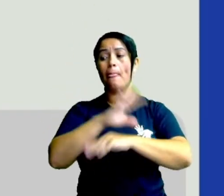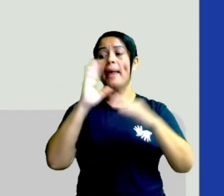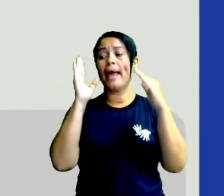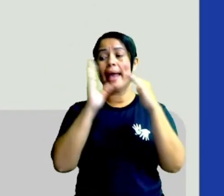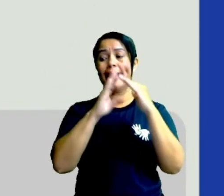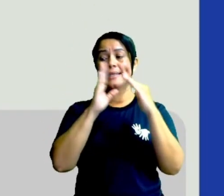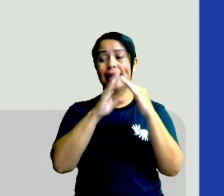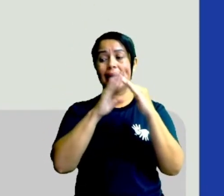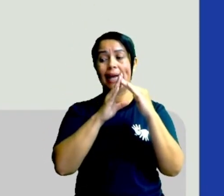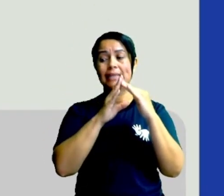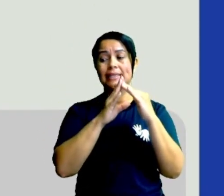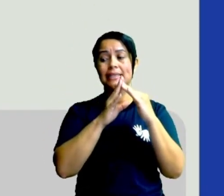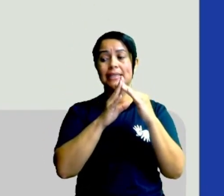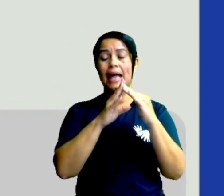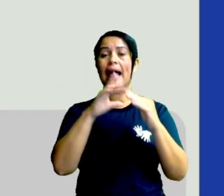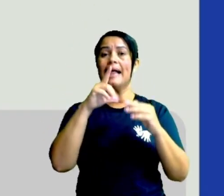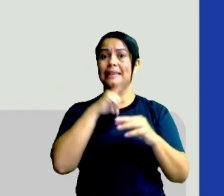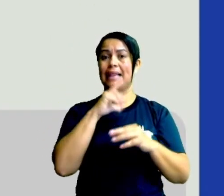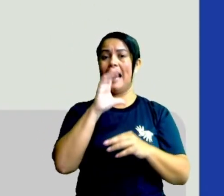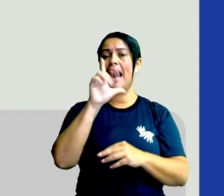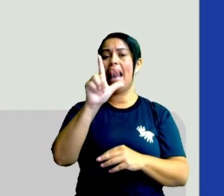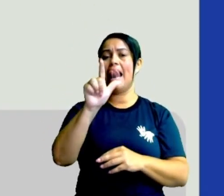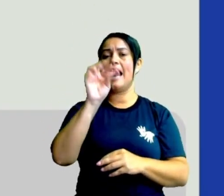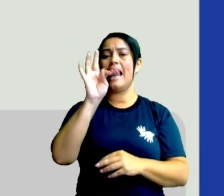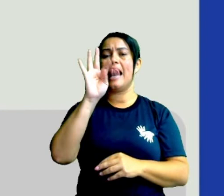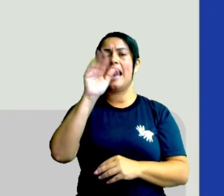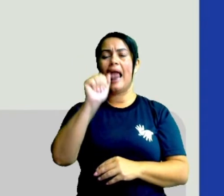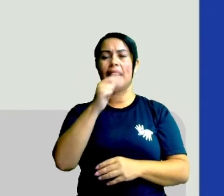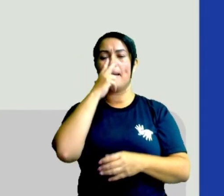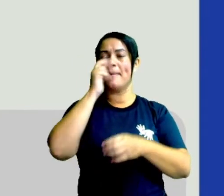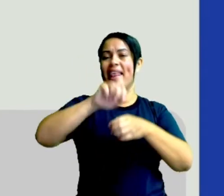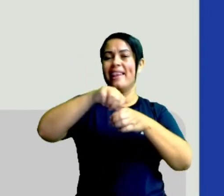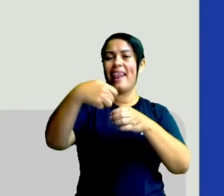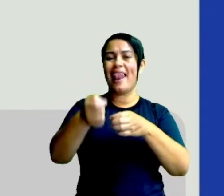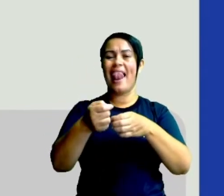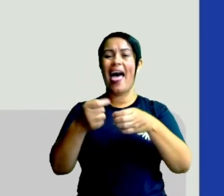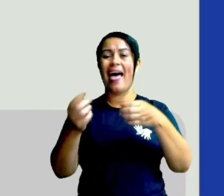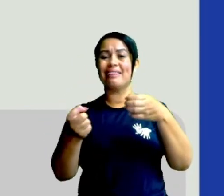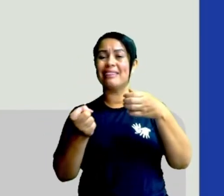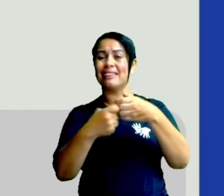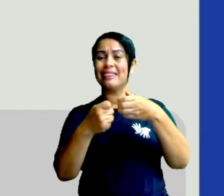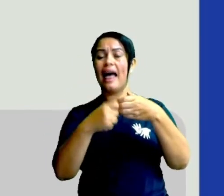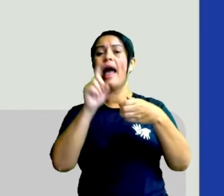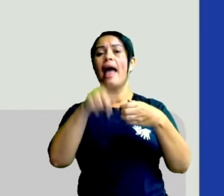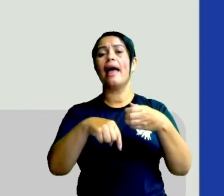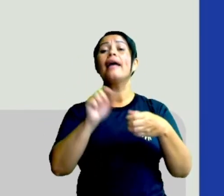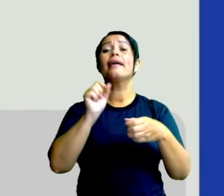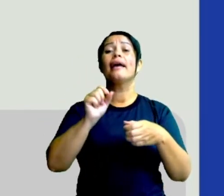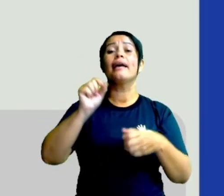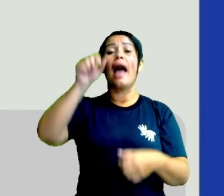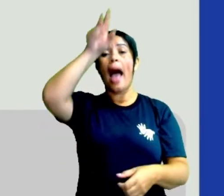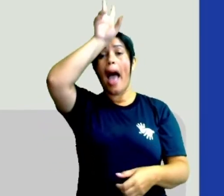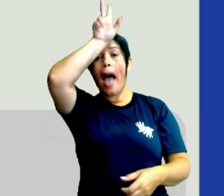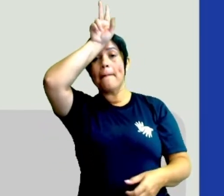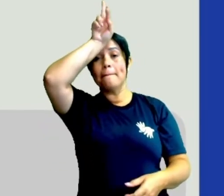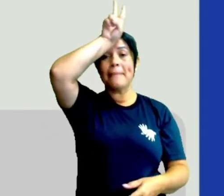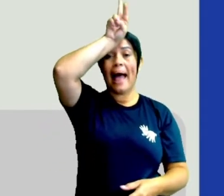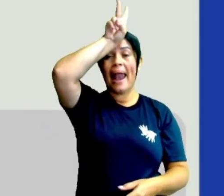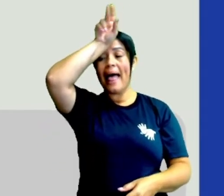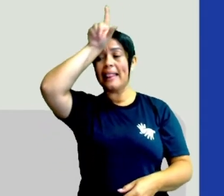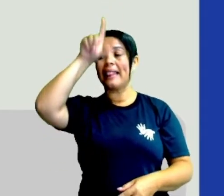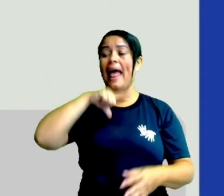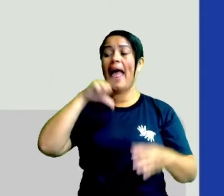essa casa é de lata quem mora nela é a barata e